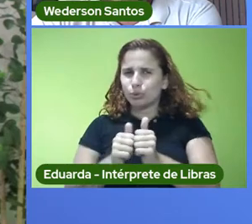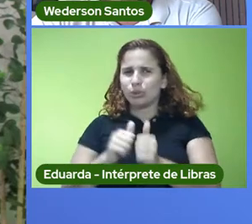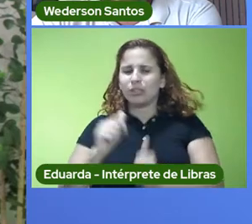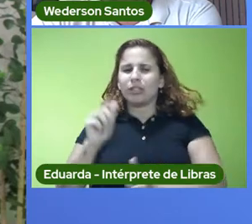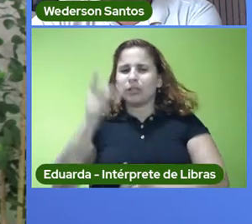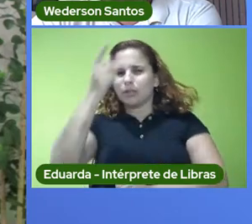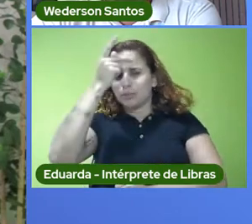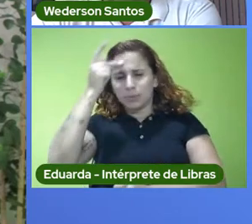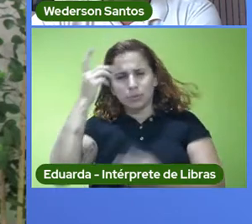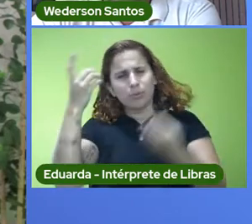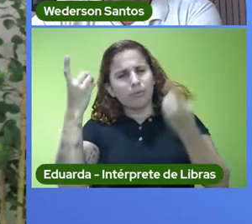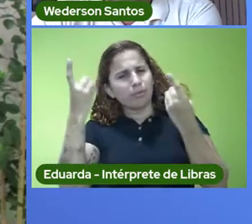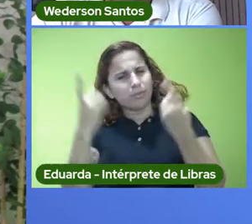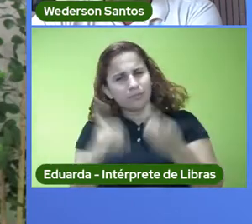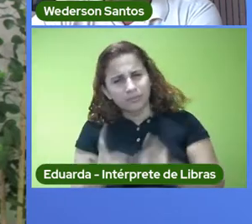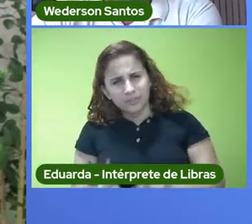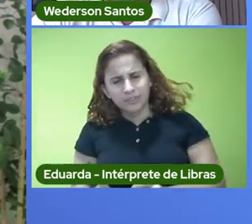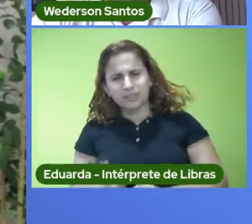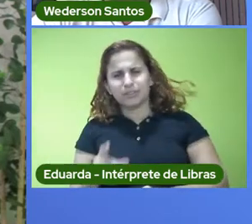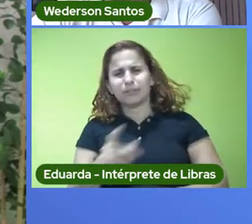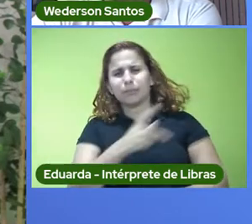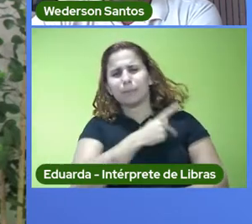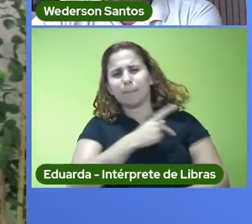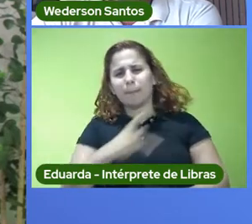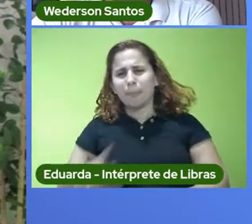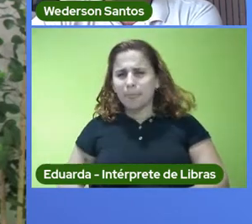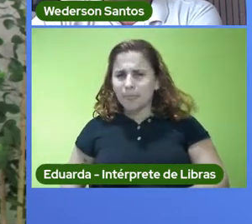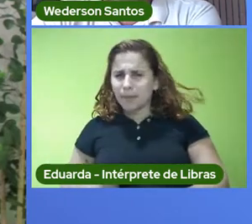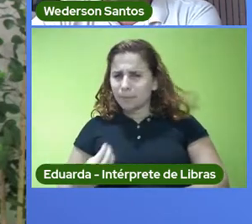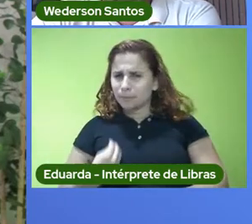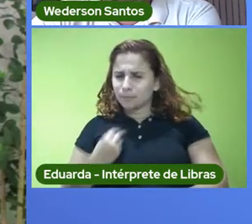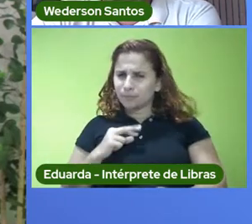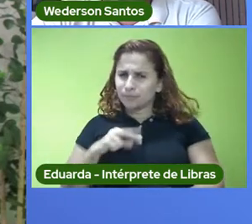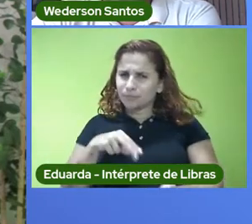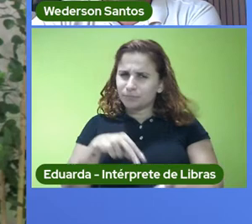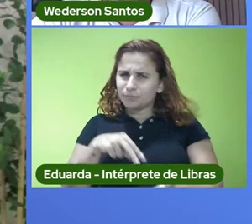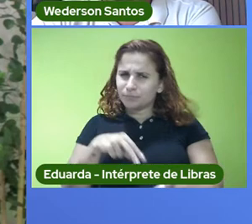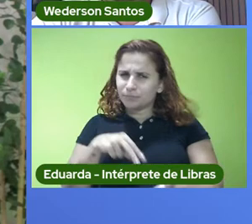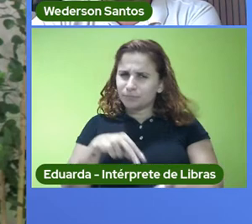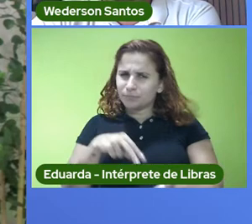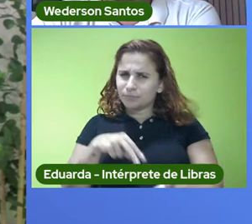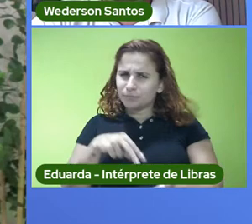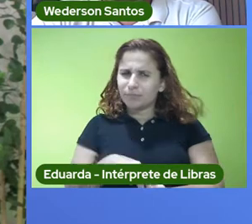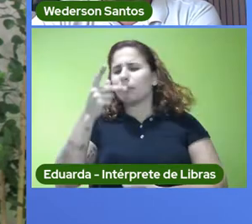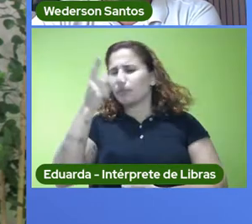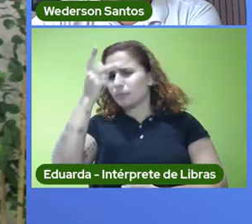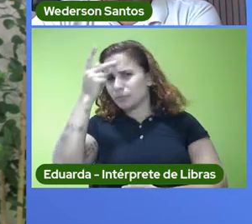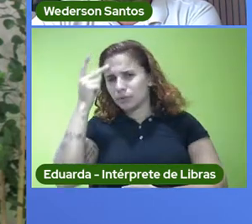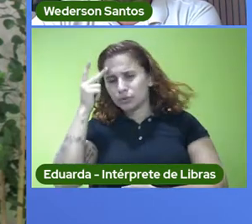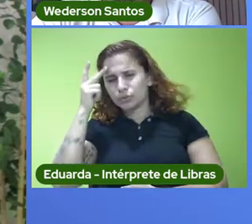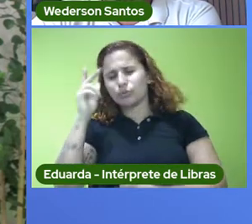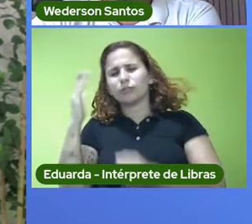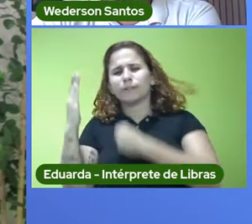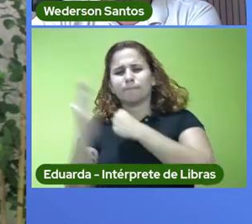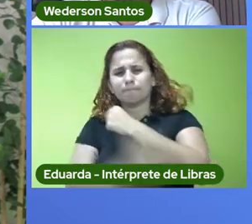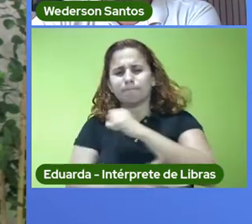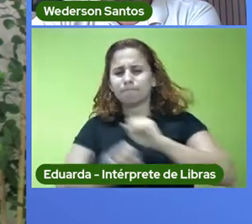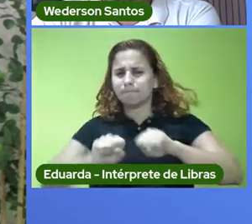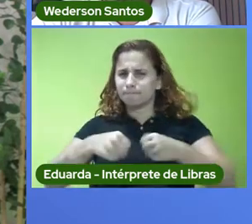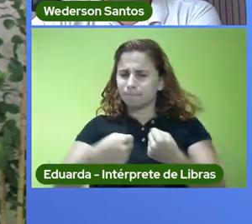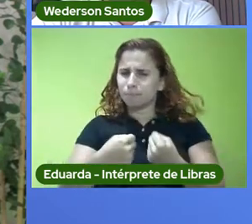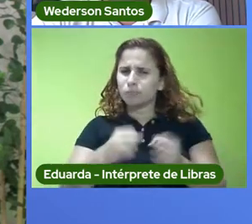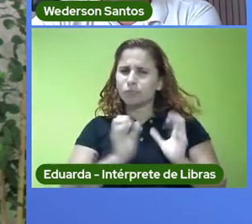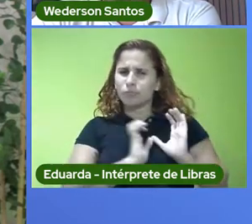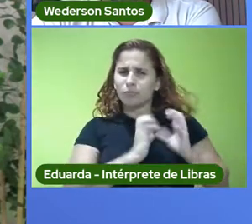os presidentes de APAE aqui presentes, os técnicos das APAEs, autodefensores, né, as pessoas com deficiência, suas famílias,